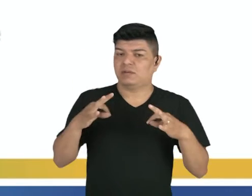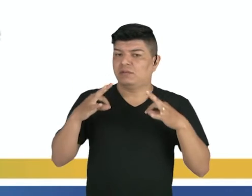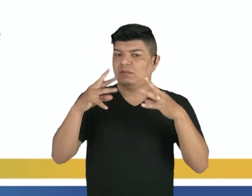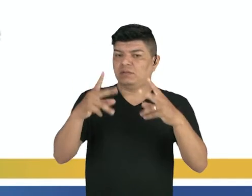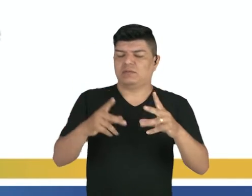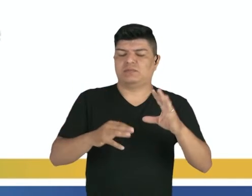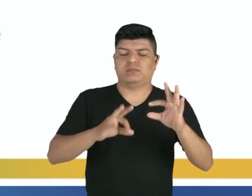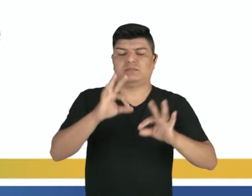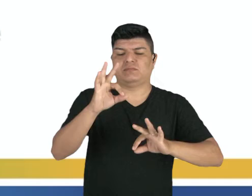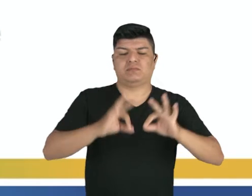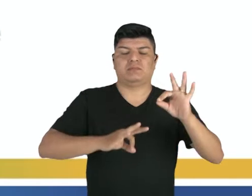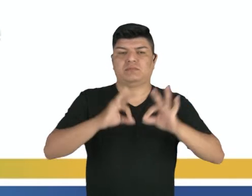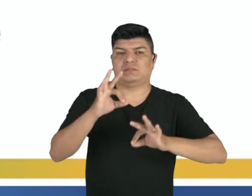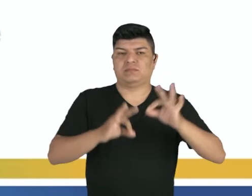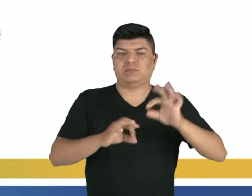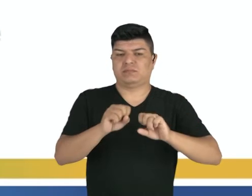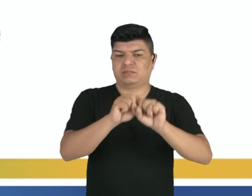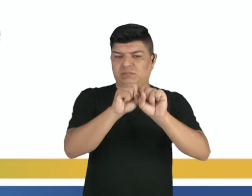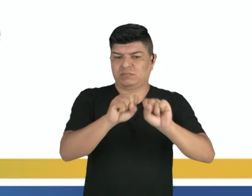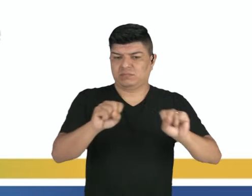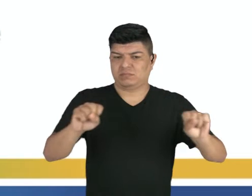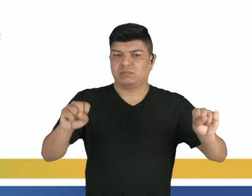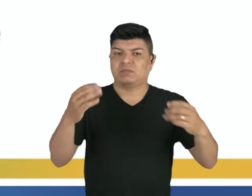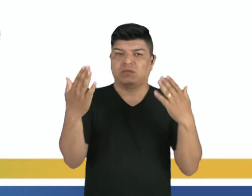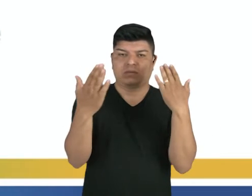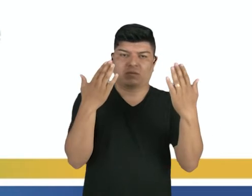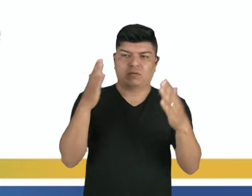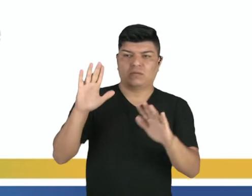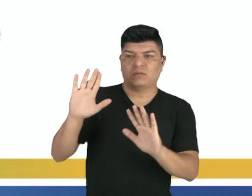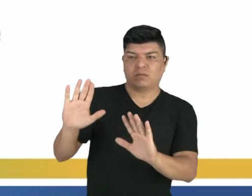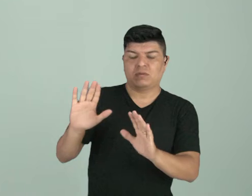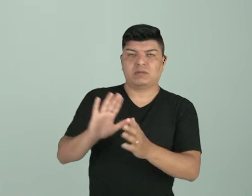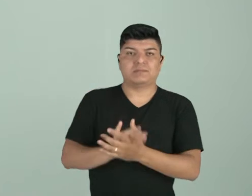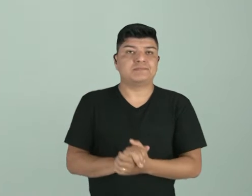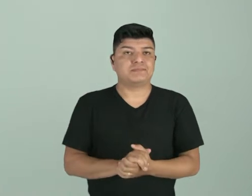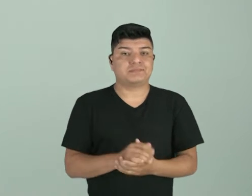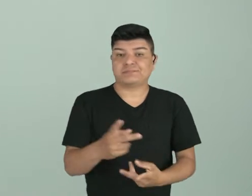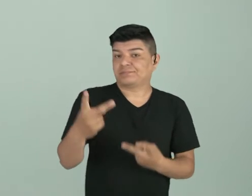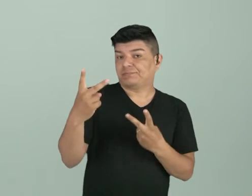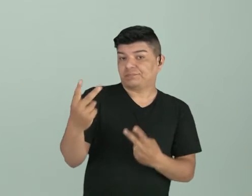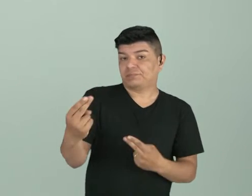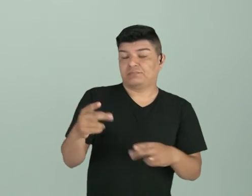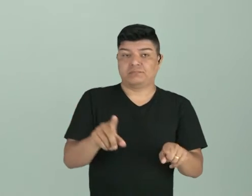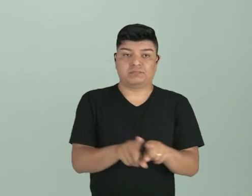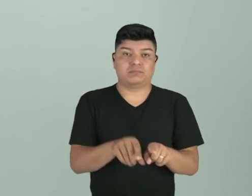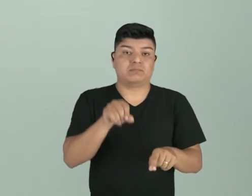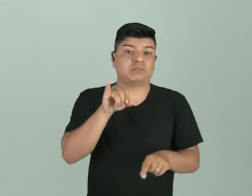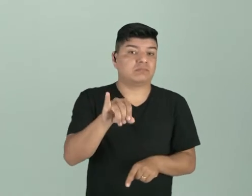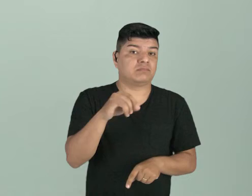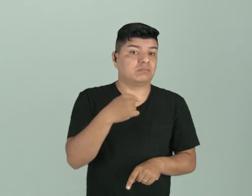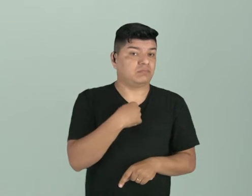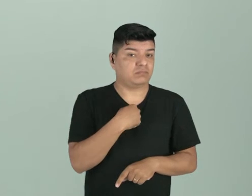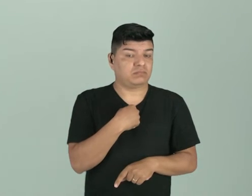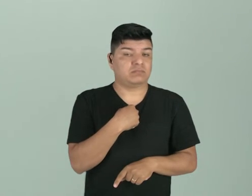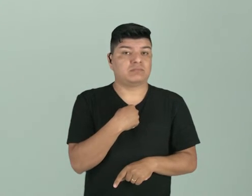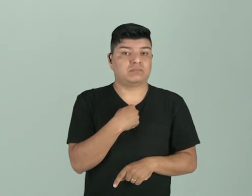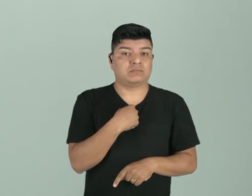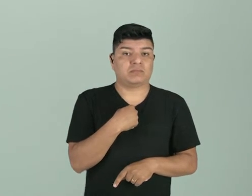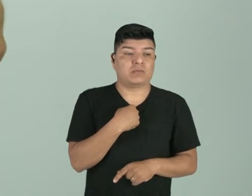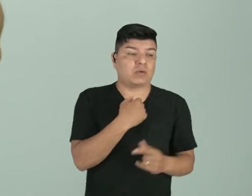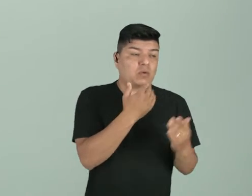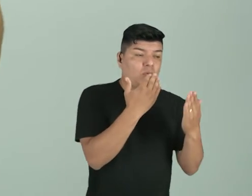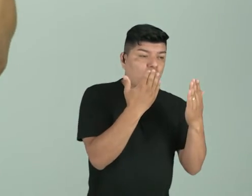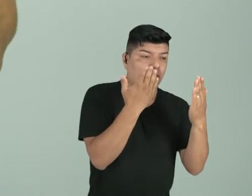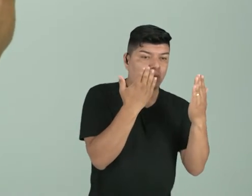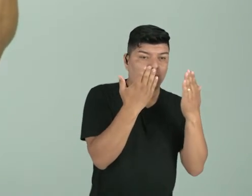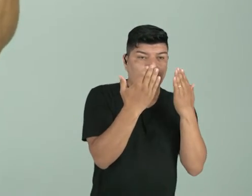uma organização, toda uma sistemática relacionada a isso. A mesma coisa se eu for